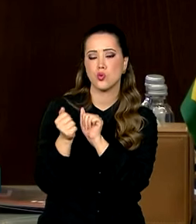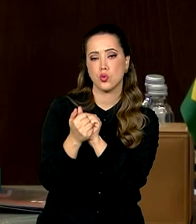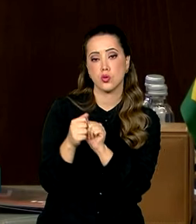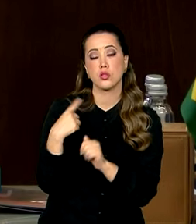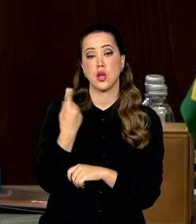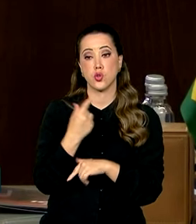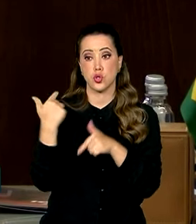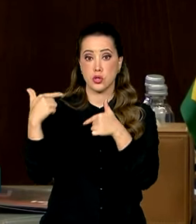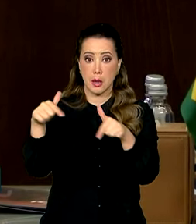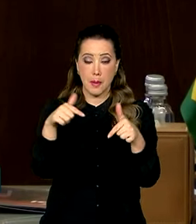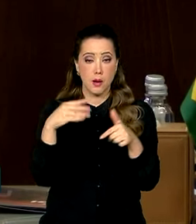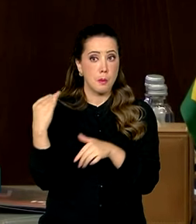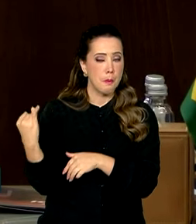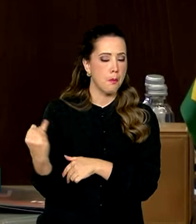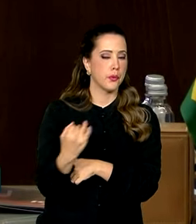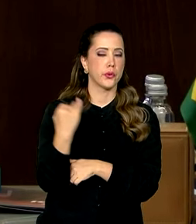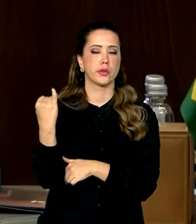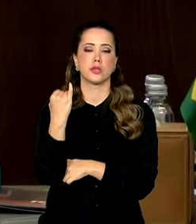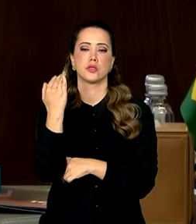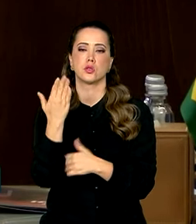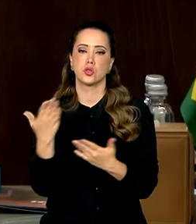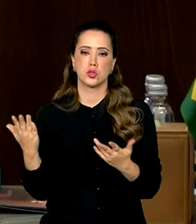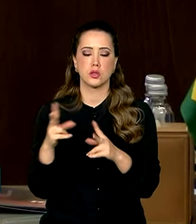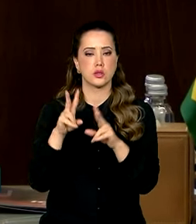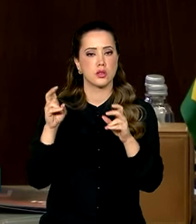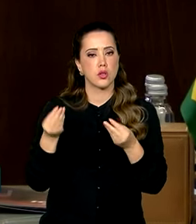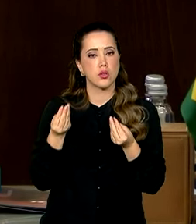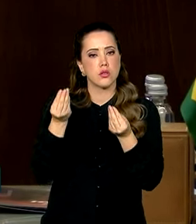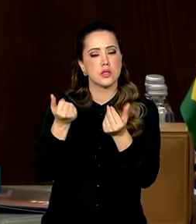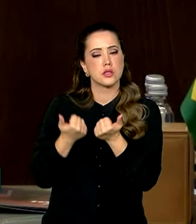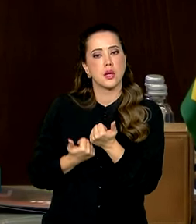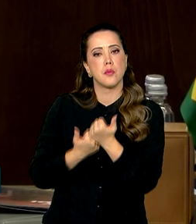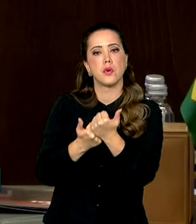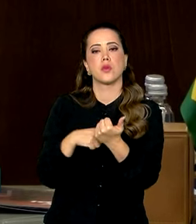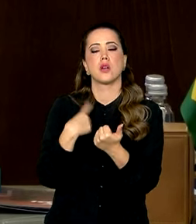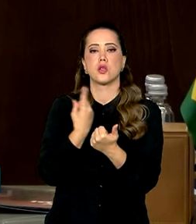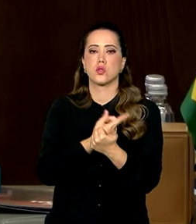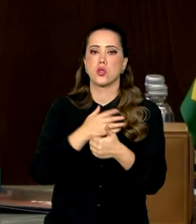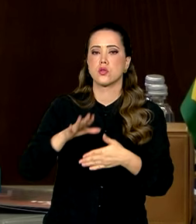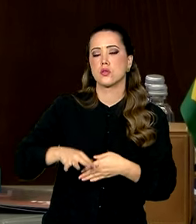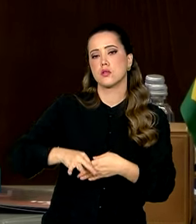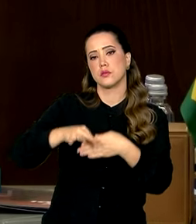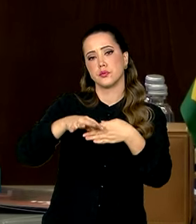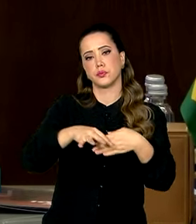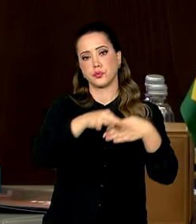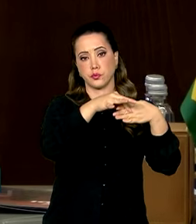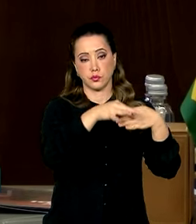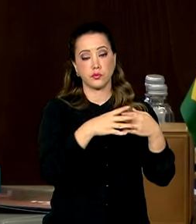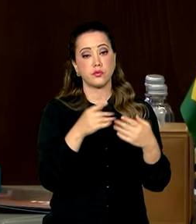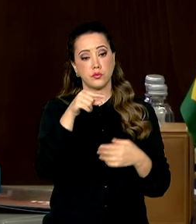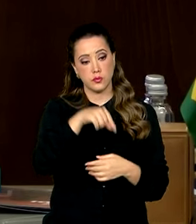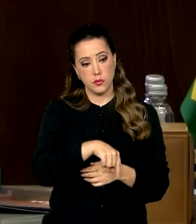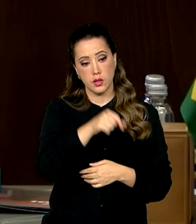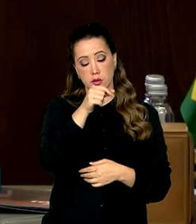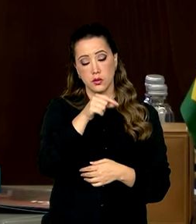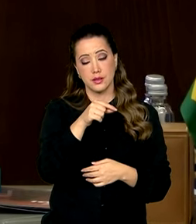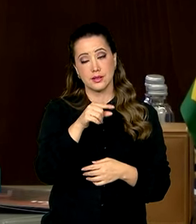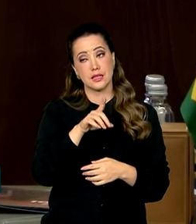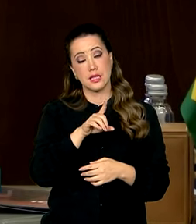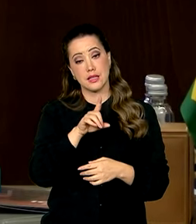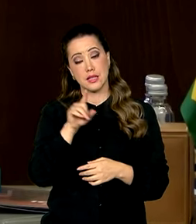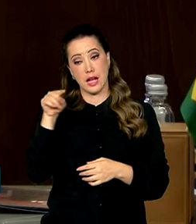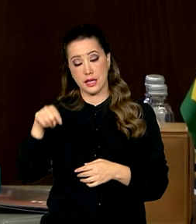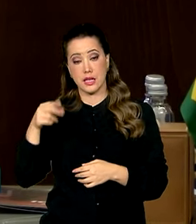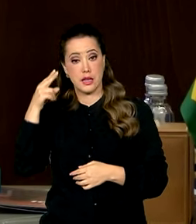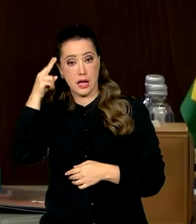papel muito importante em dar suporte às nossas lideranças, tanto aqui no Brasil, tanto aqui